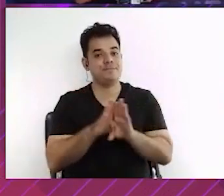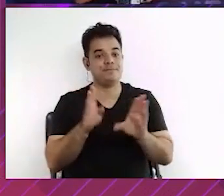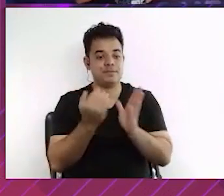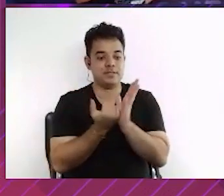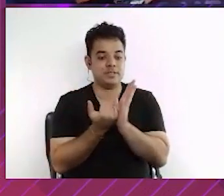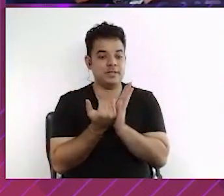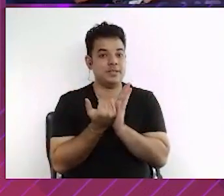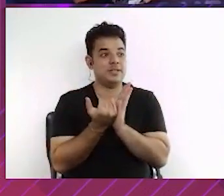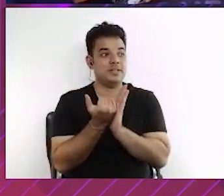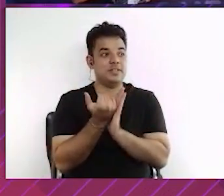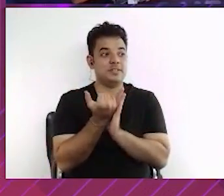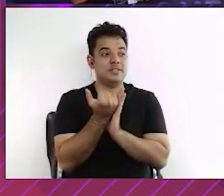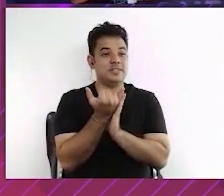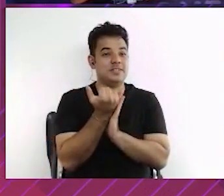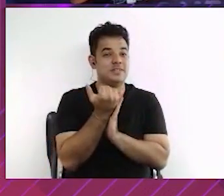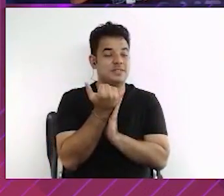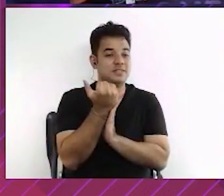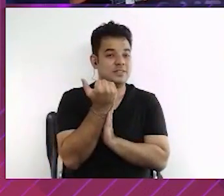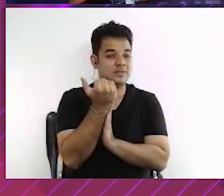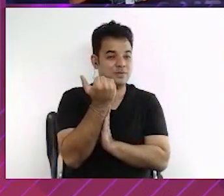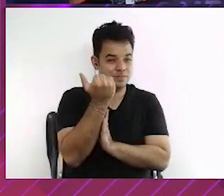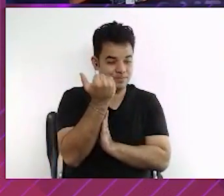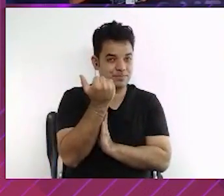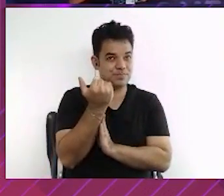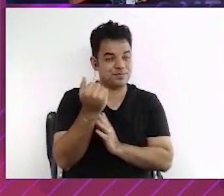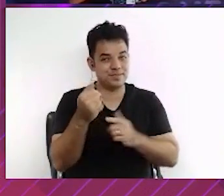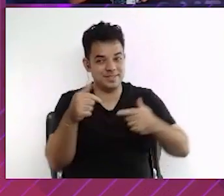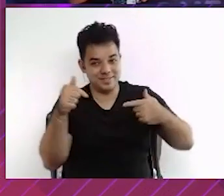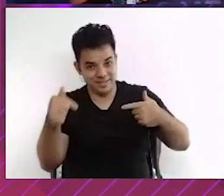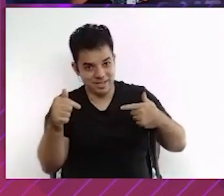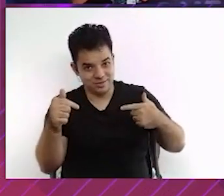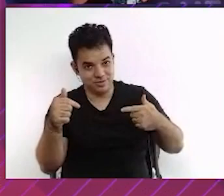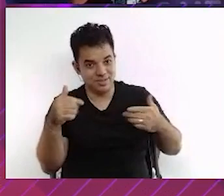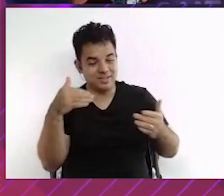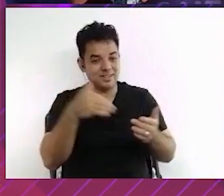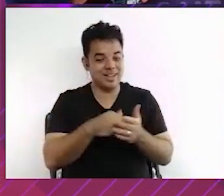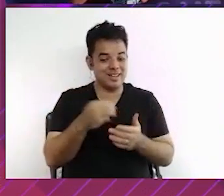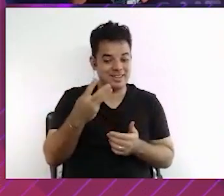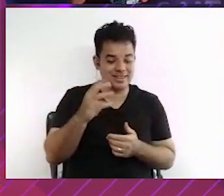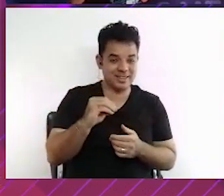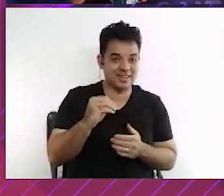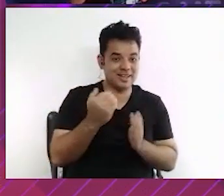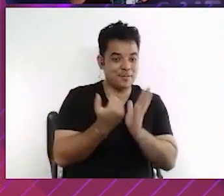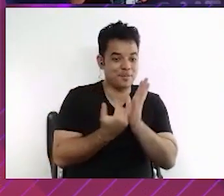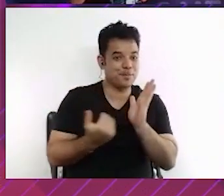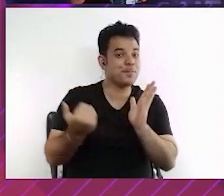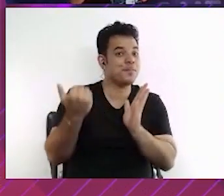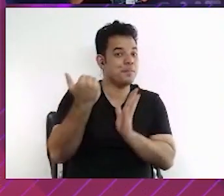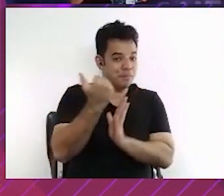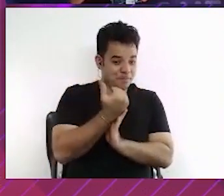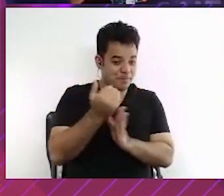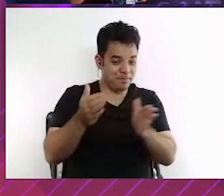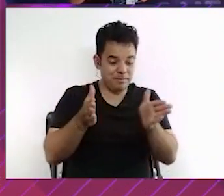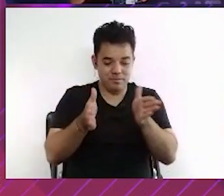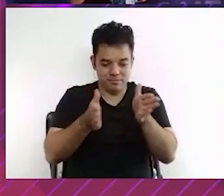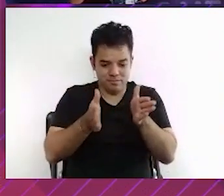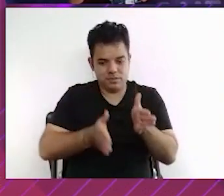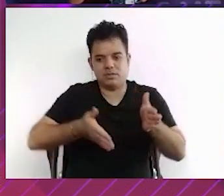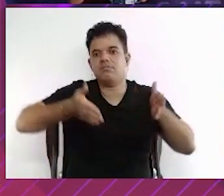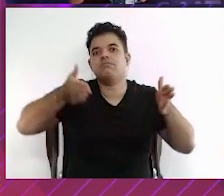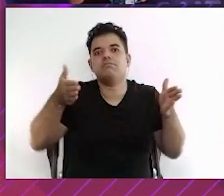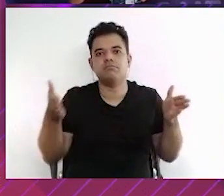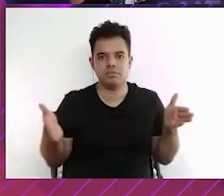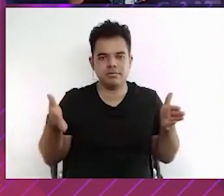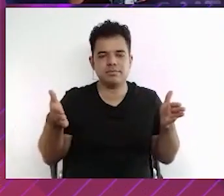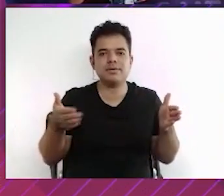de previsão de 7 para 30, cada vez que a gente aumenta esse período que o modelo vai prever, mais ele